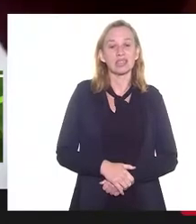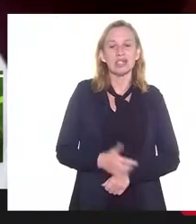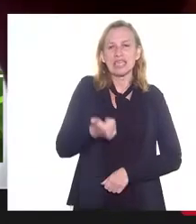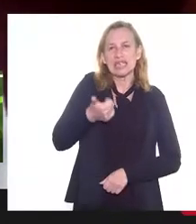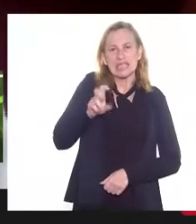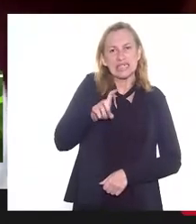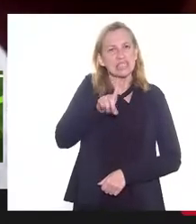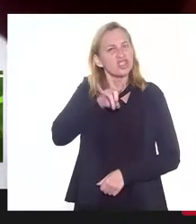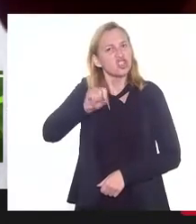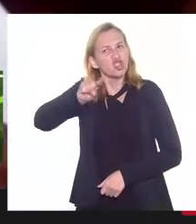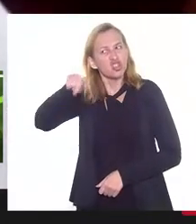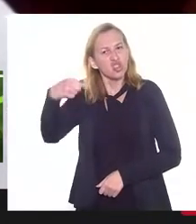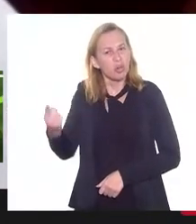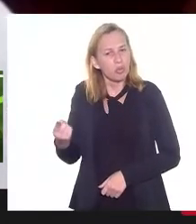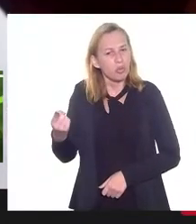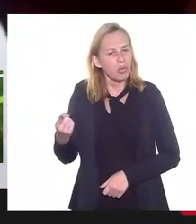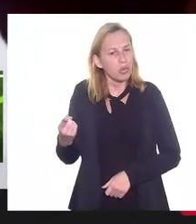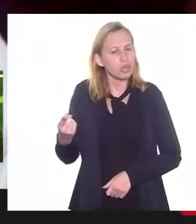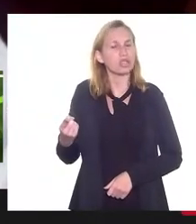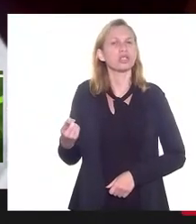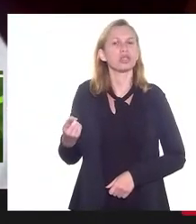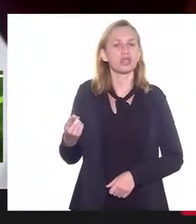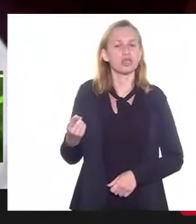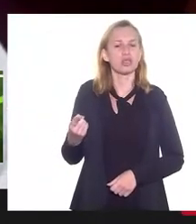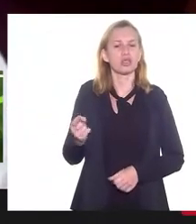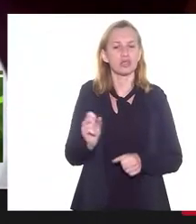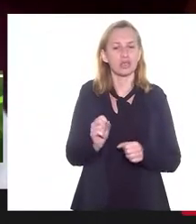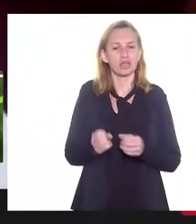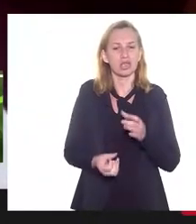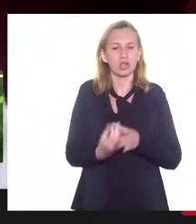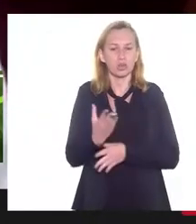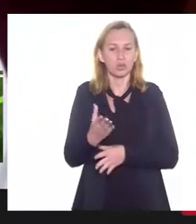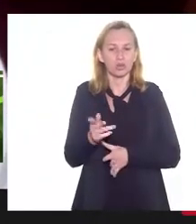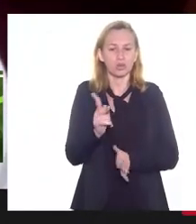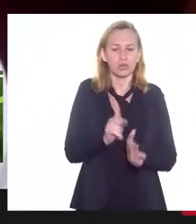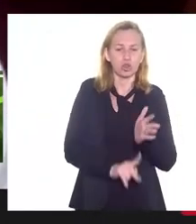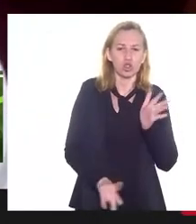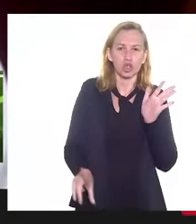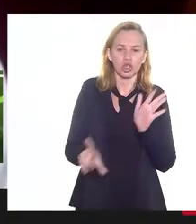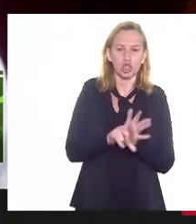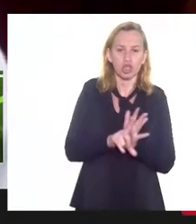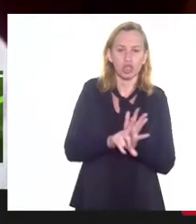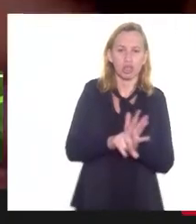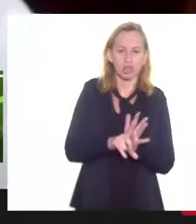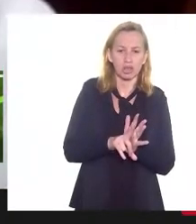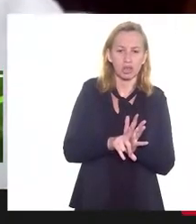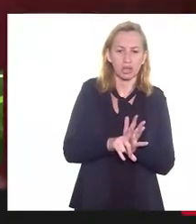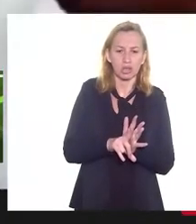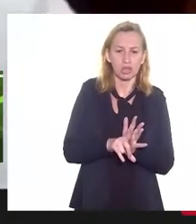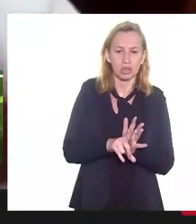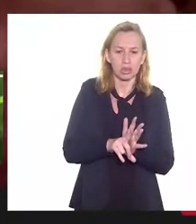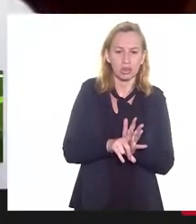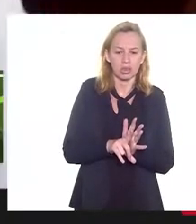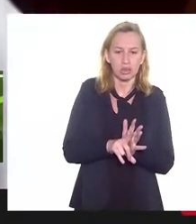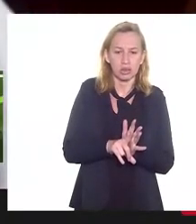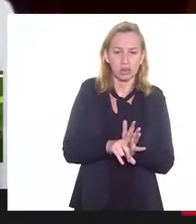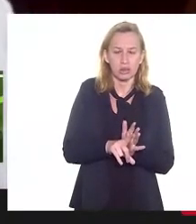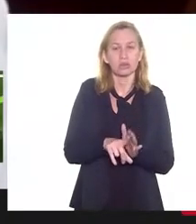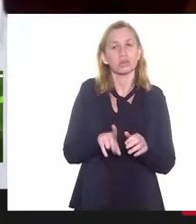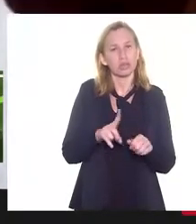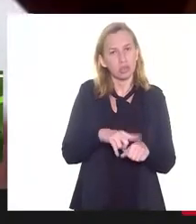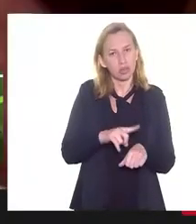dias depois, não titubeou, fez o projeto de lei e que levou aí um certo